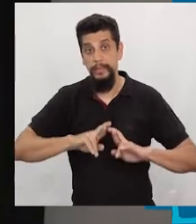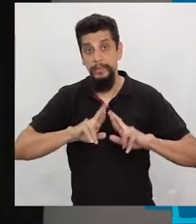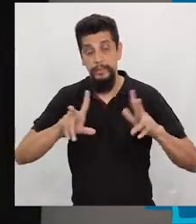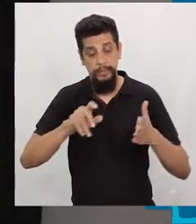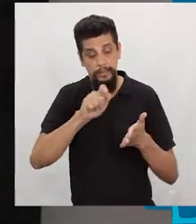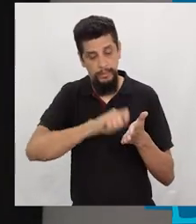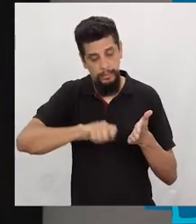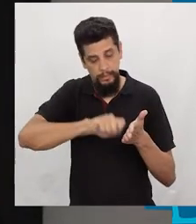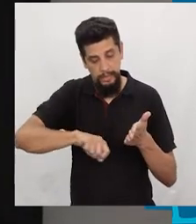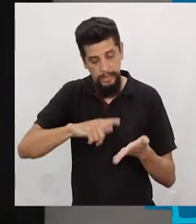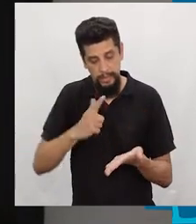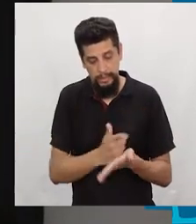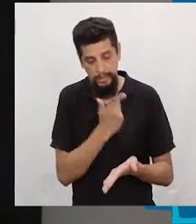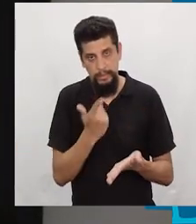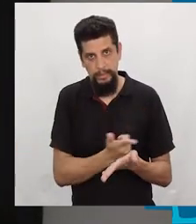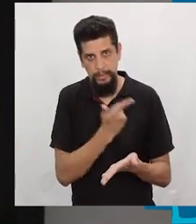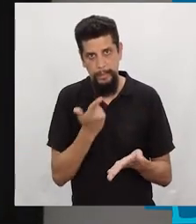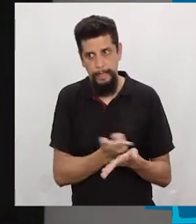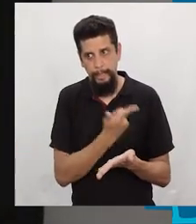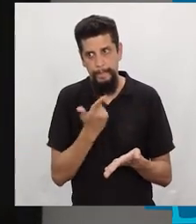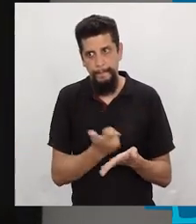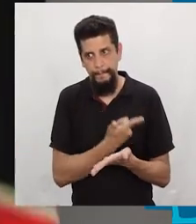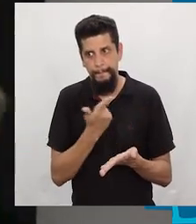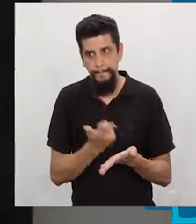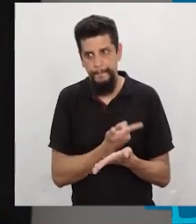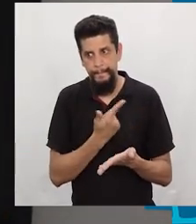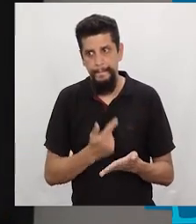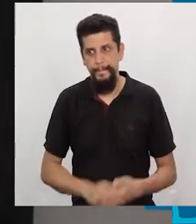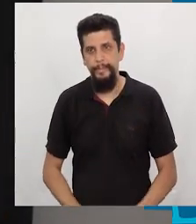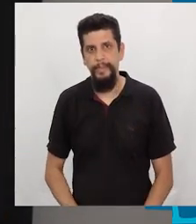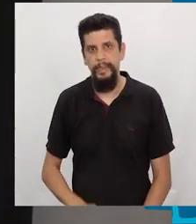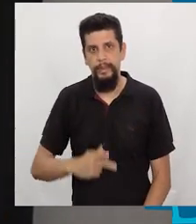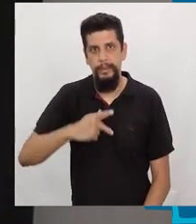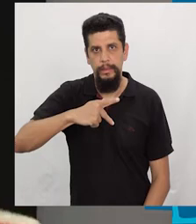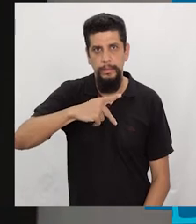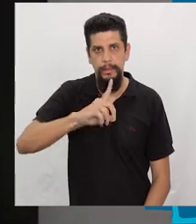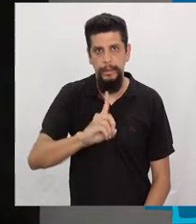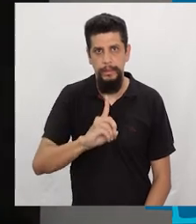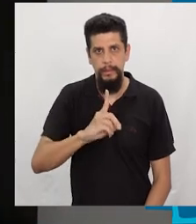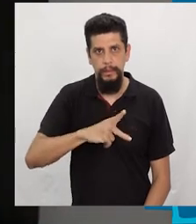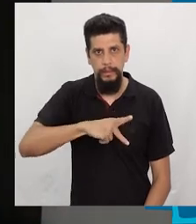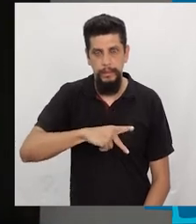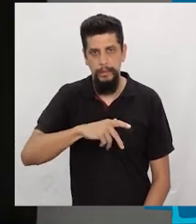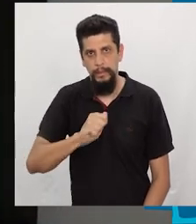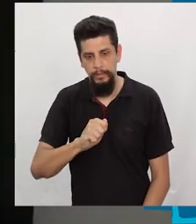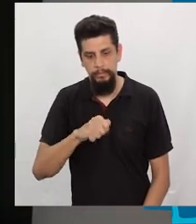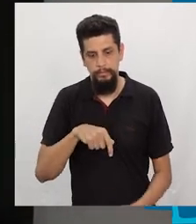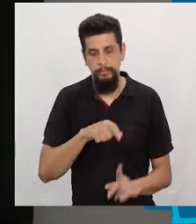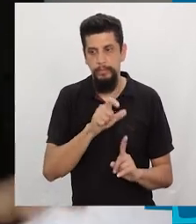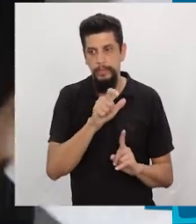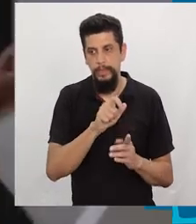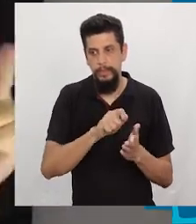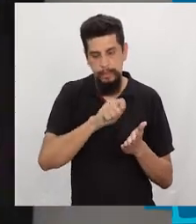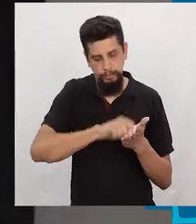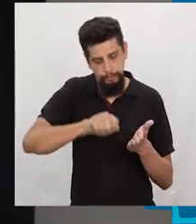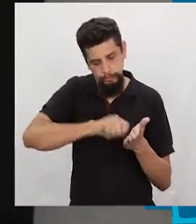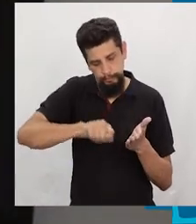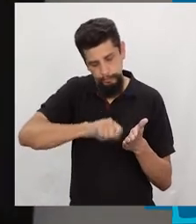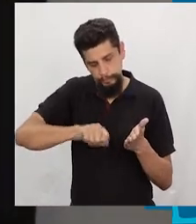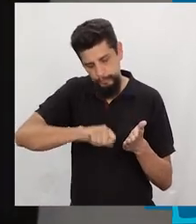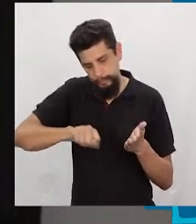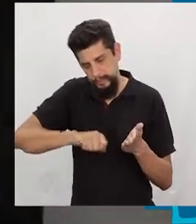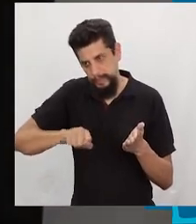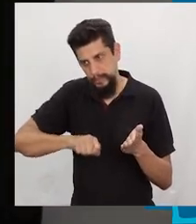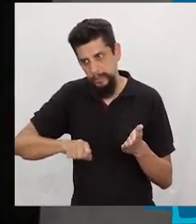diferente de escrever livros como esse aqui, que a Flávia fez do DPA, o roteirista, ele escreve roteiros,